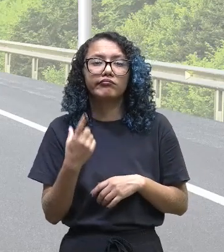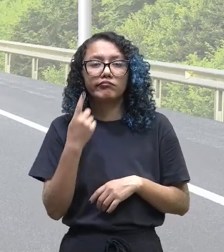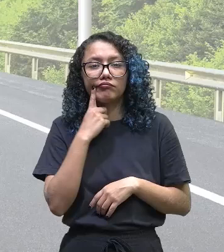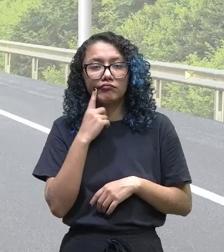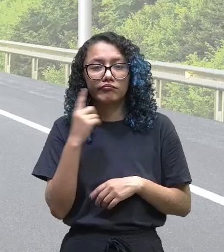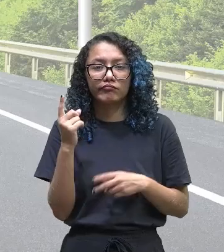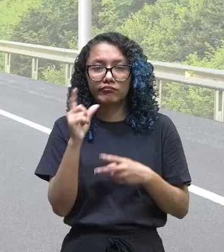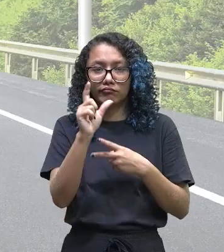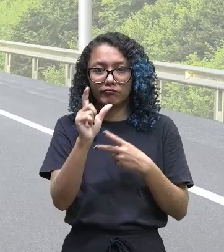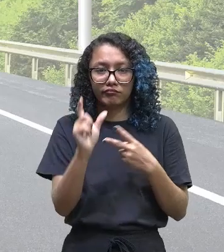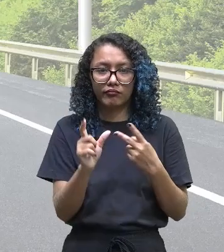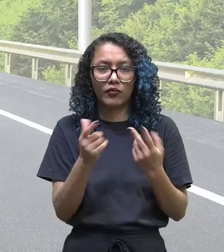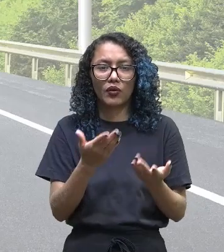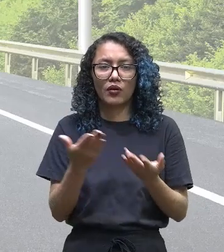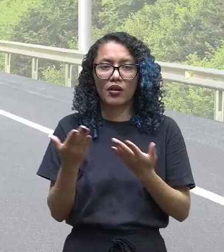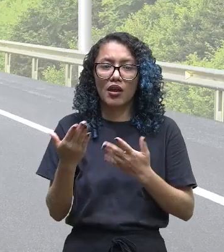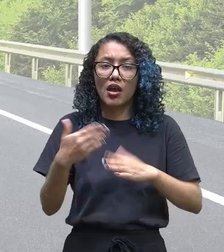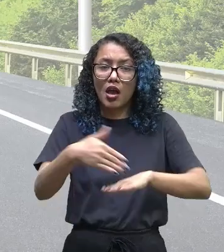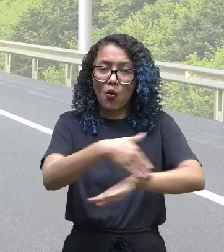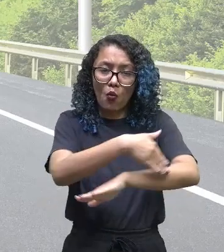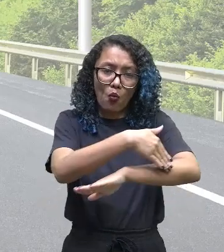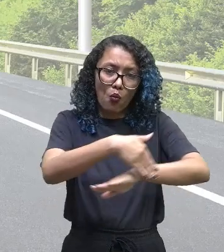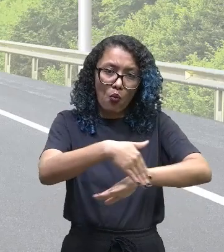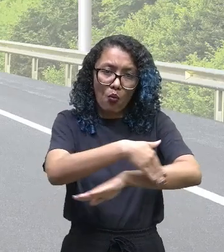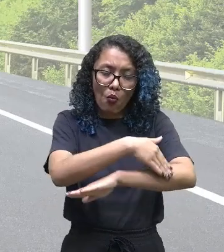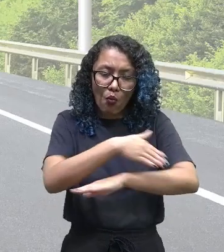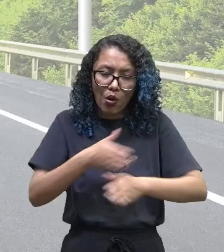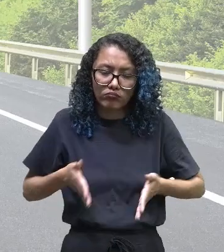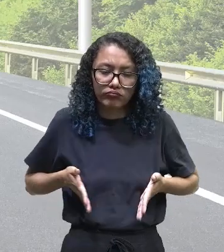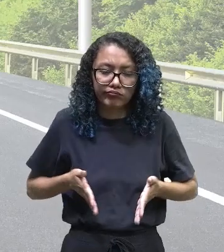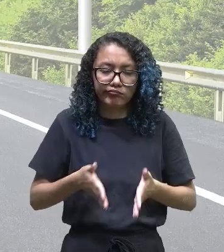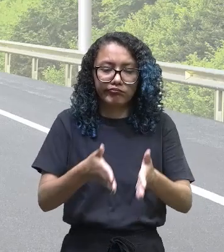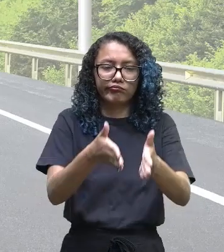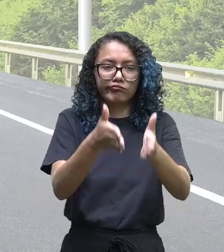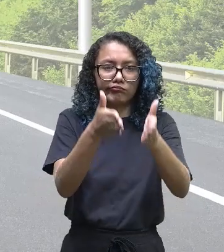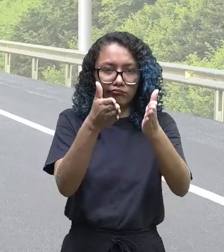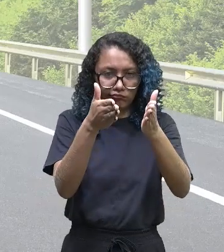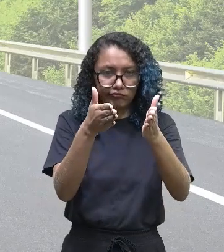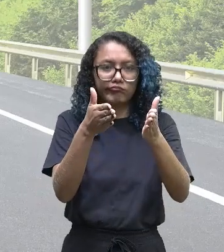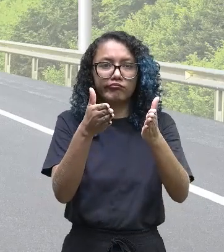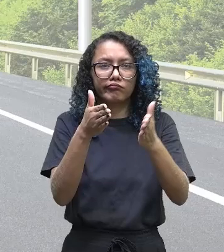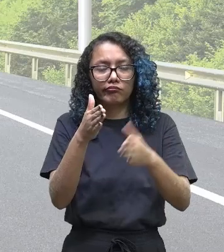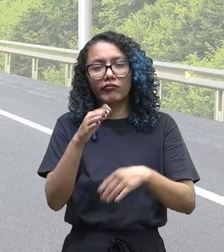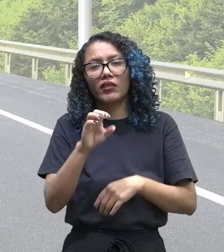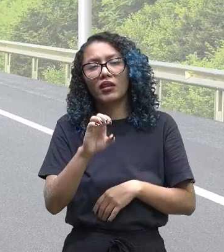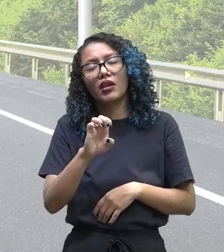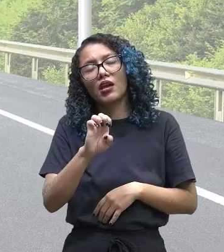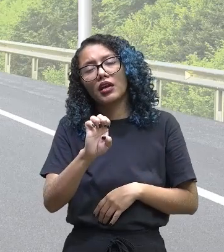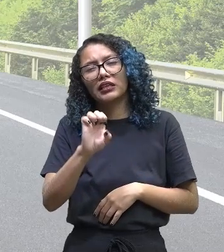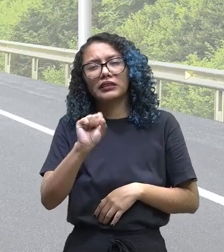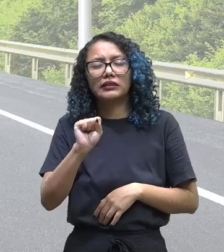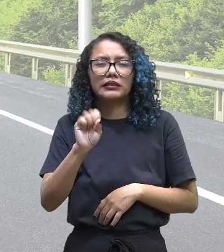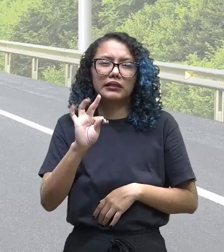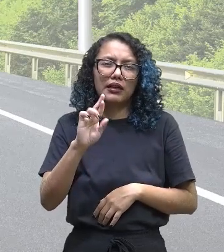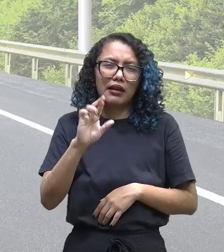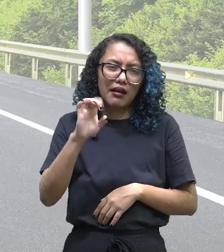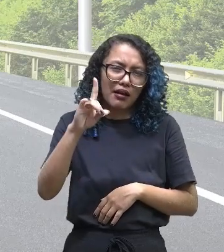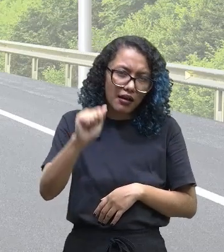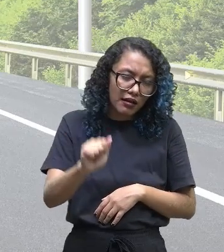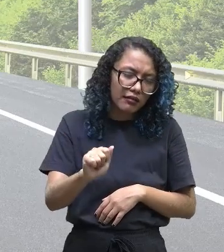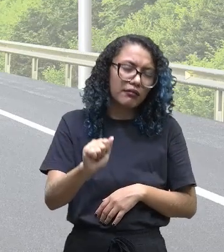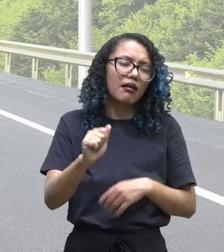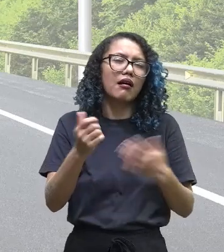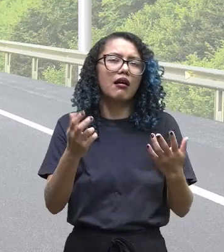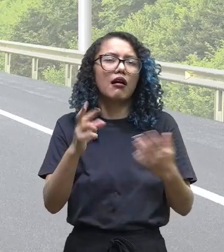estamos aqui em uma carretera, seja uma estrada, né, ou uma rua. Então,